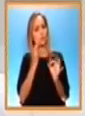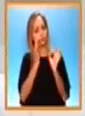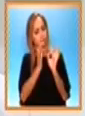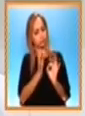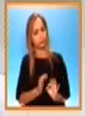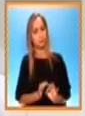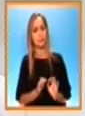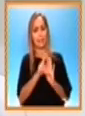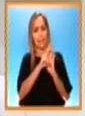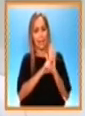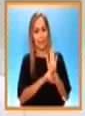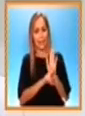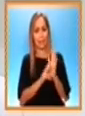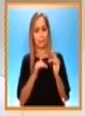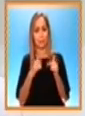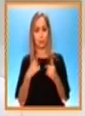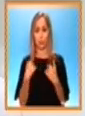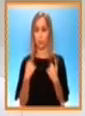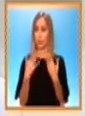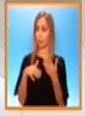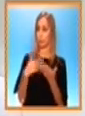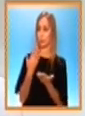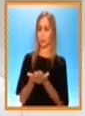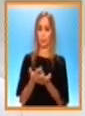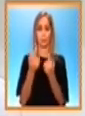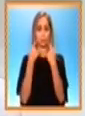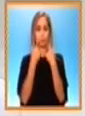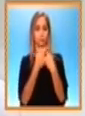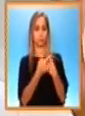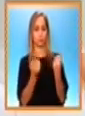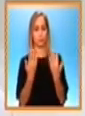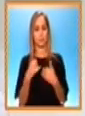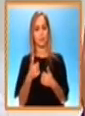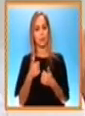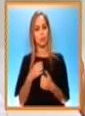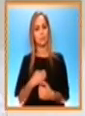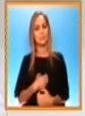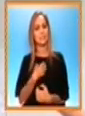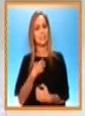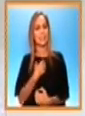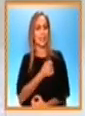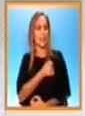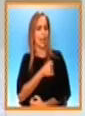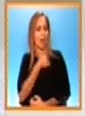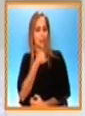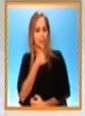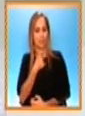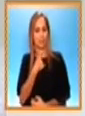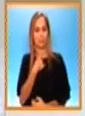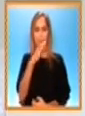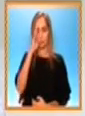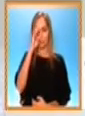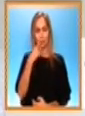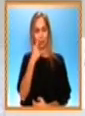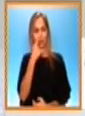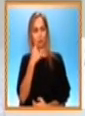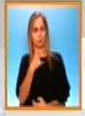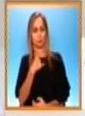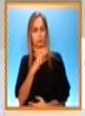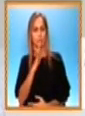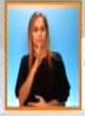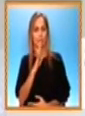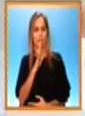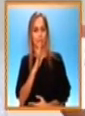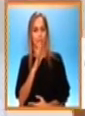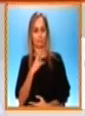isto no final claro. É para as pessoas que vamos claro. Fazer. É muito bom podermos sentir-nos em casa. Ok, errei aqui, sei que não vou levar na cabeça,